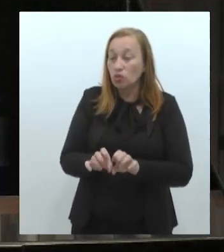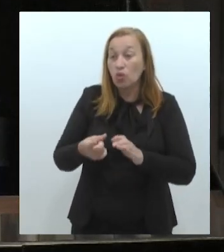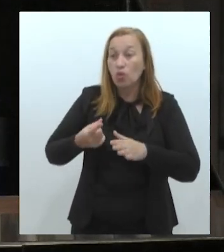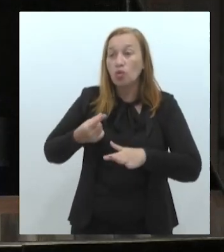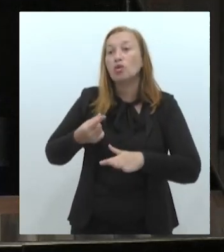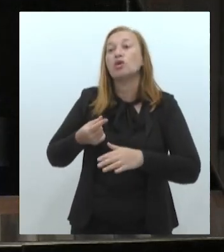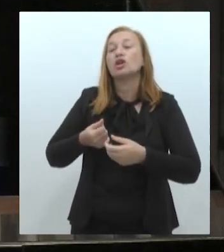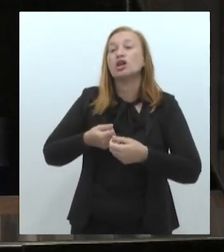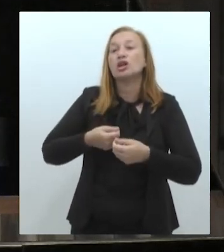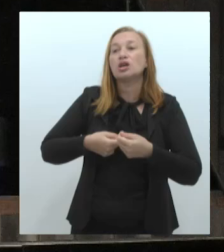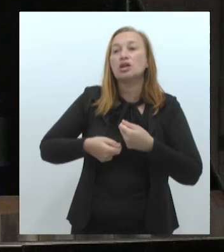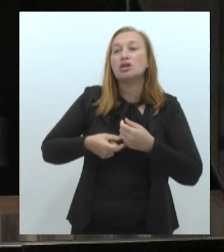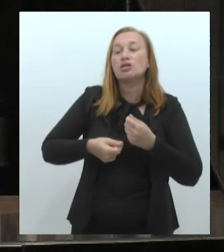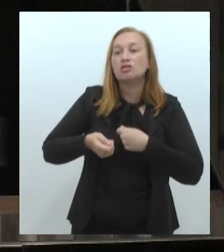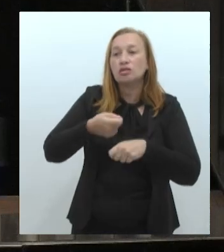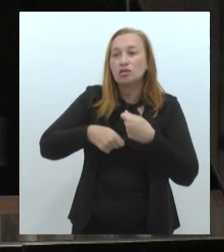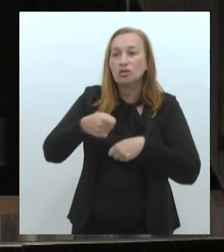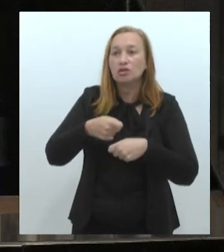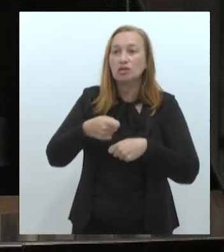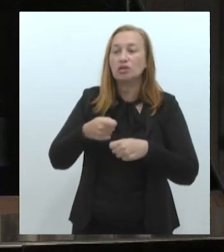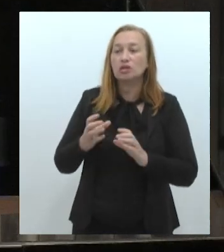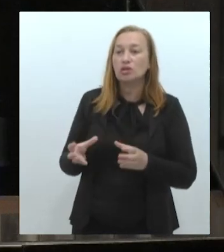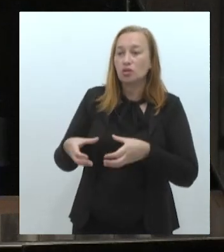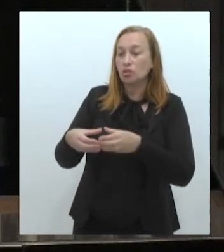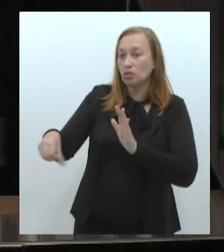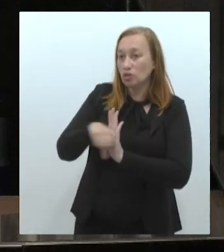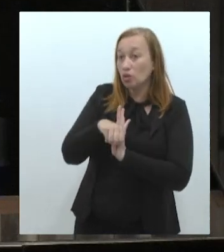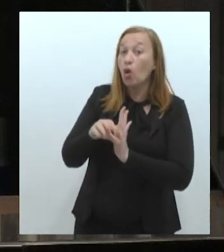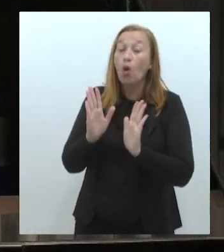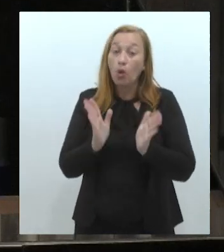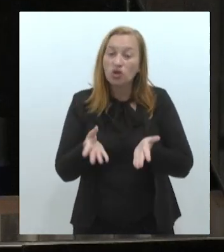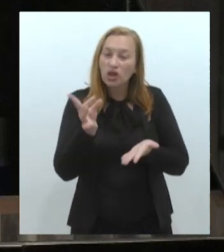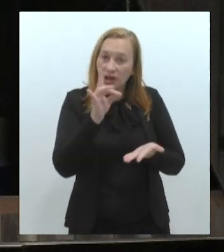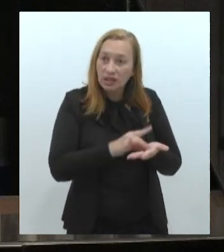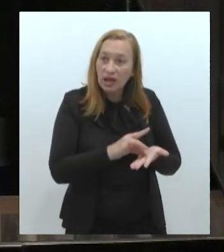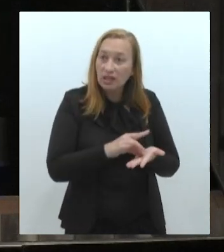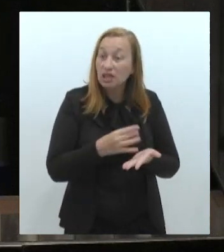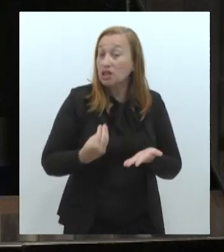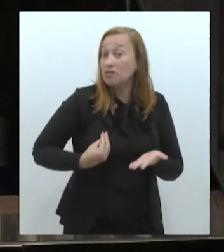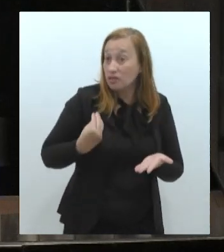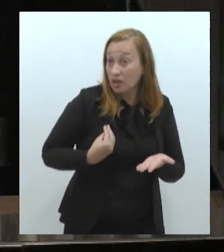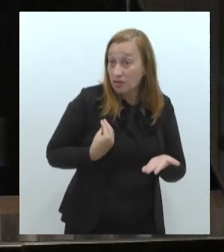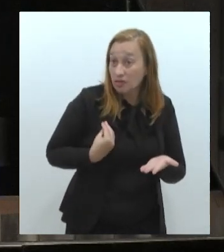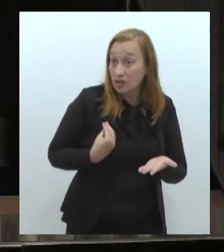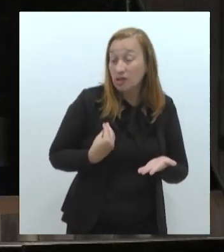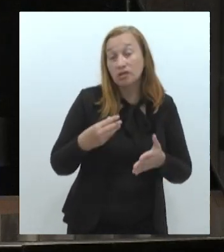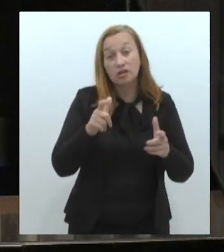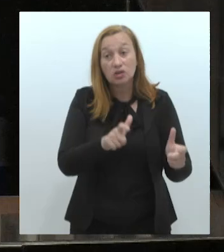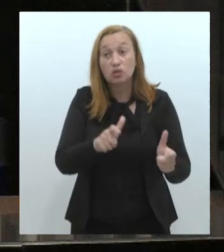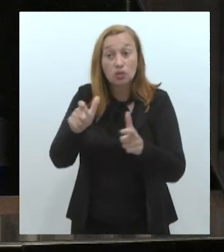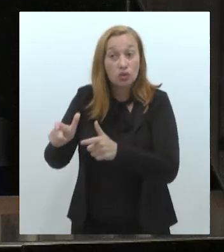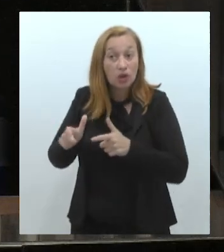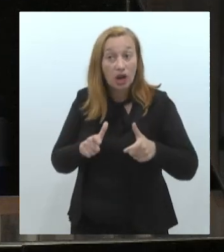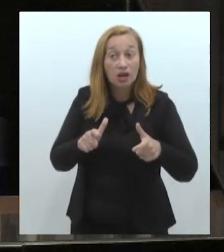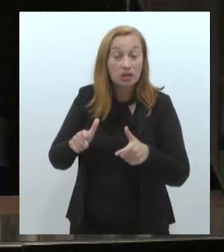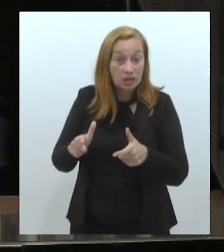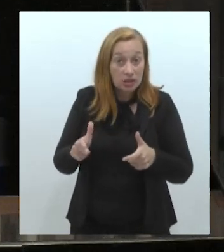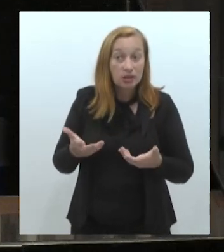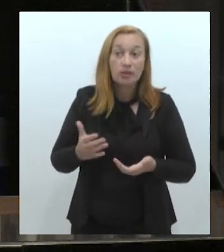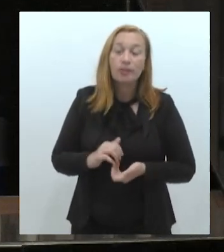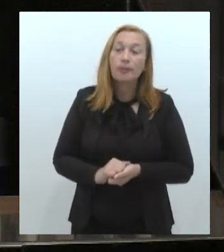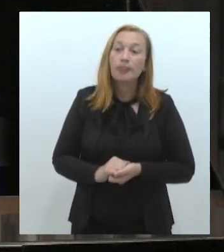econômico dessas organizações criminosas. Hoje é a realidade que a gente vive nessas regiões, estados de